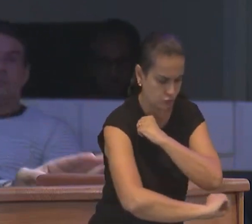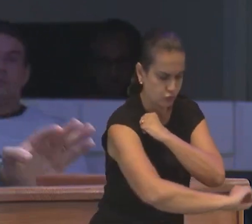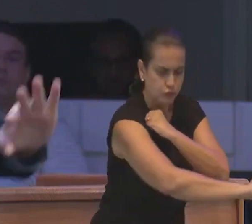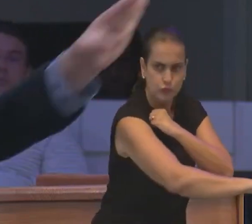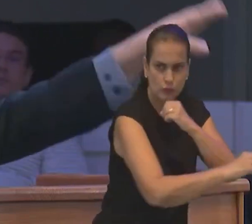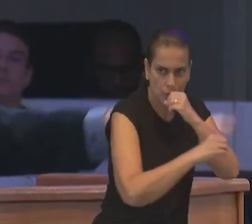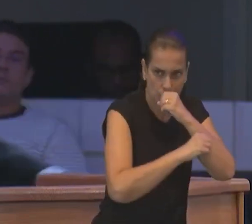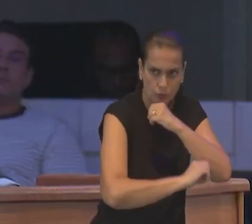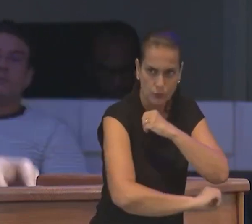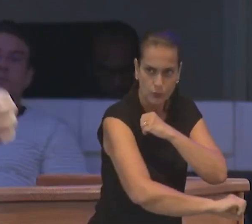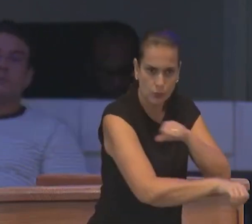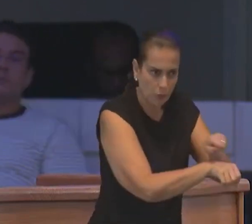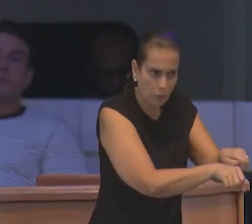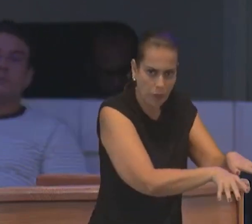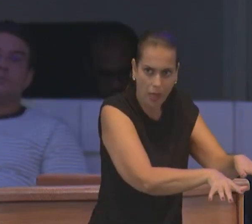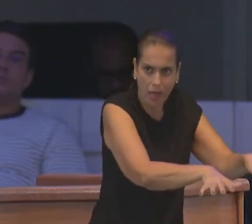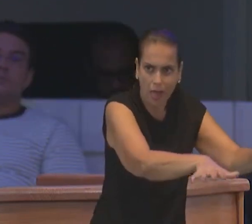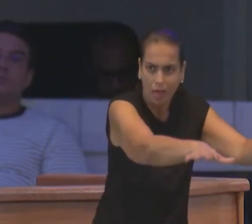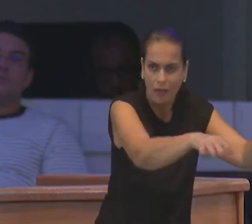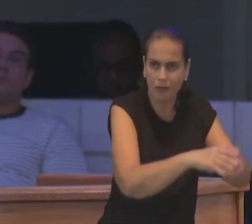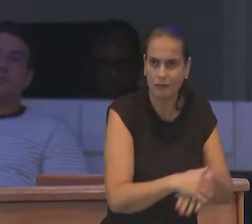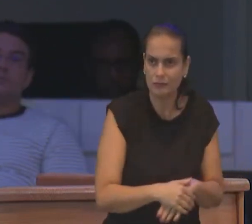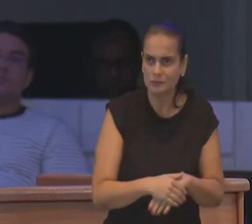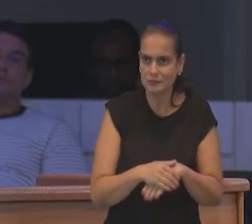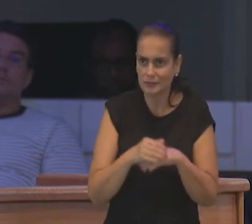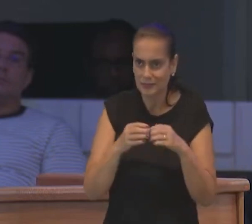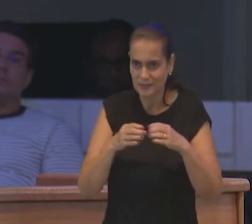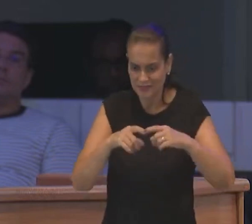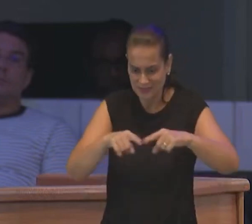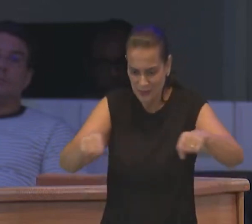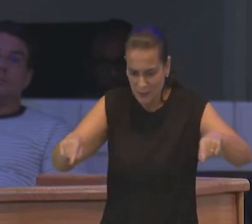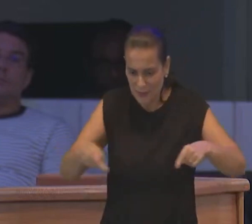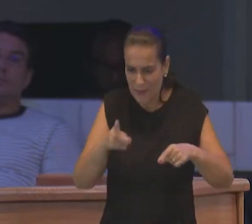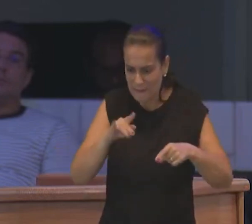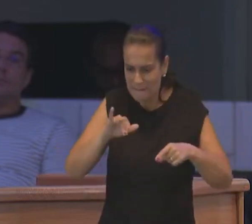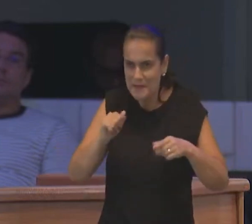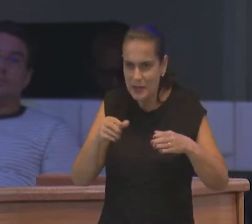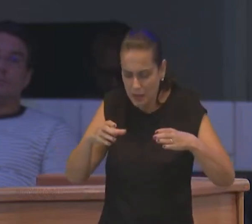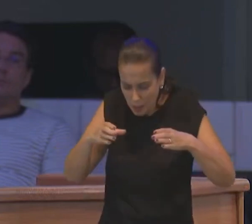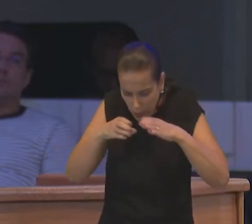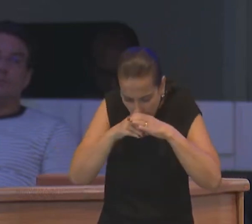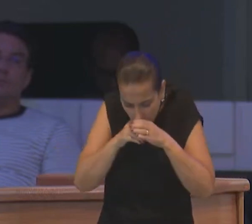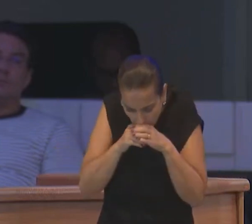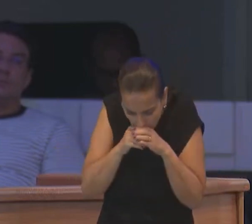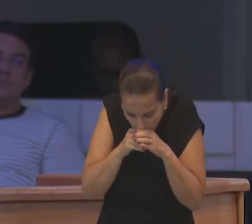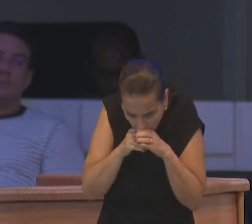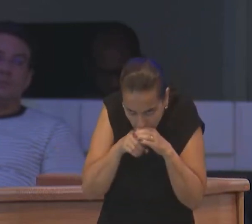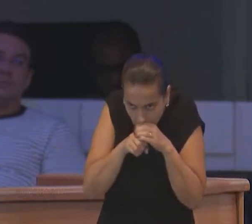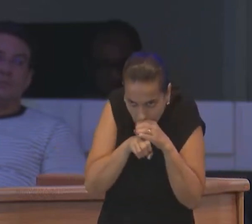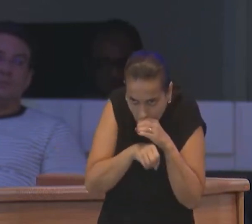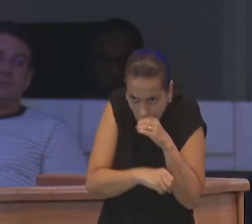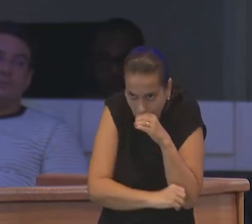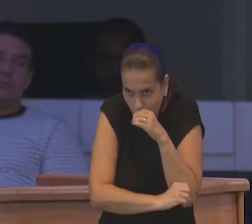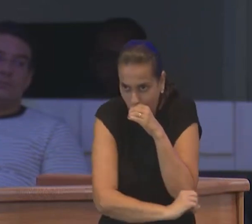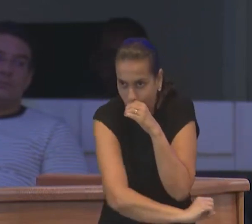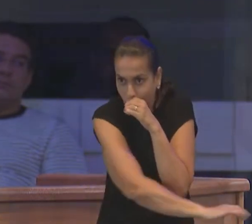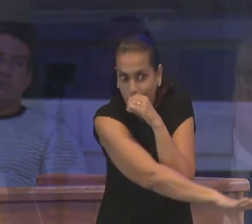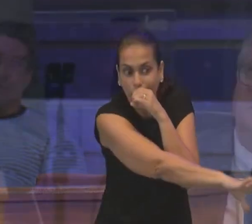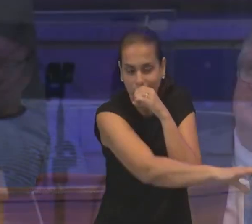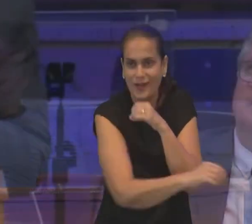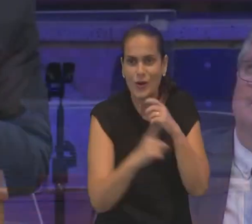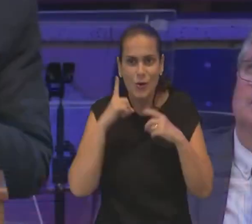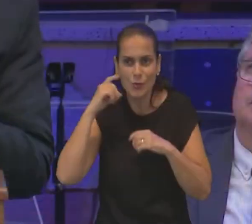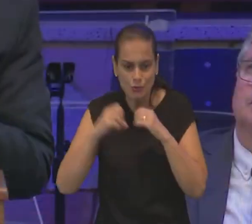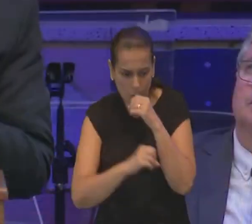E ele comandava todo o crime através da boca da pia, dentro do presídio. Interessante é que